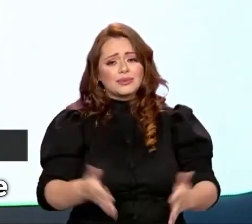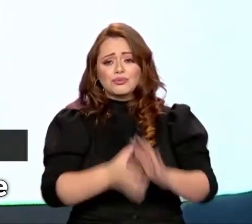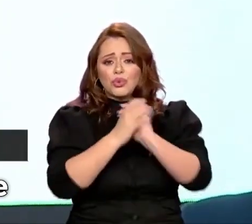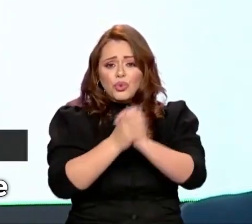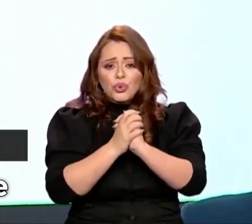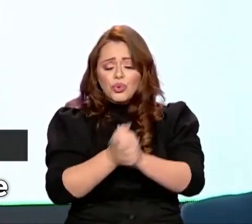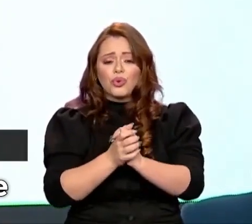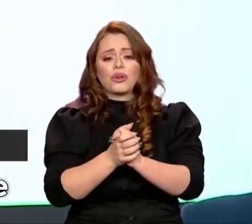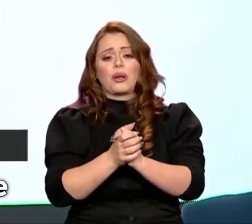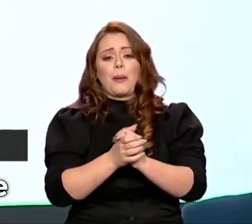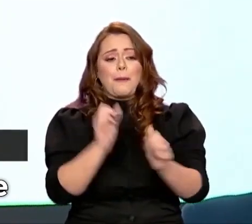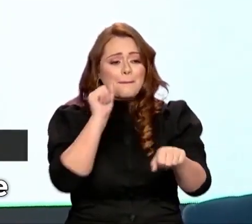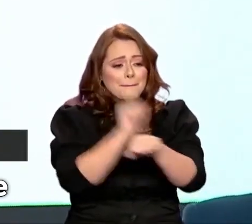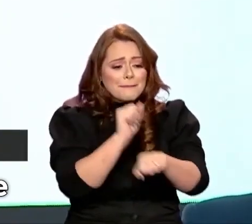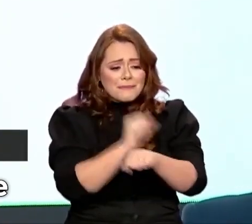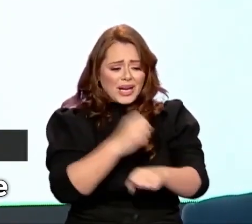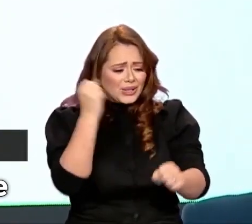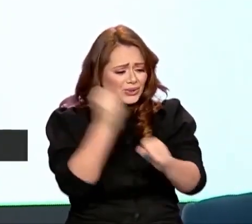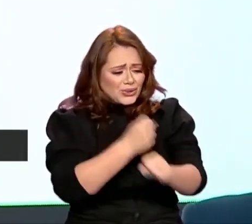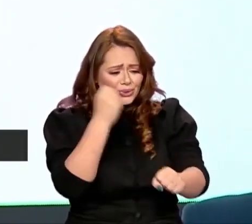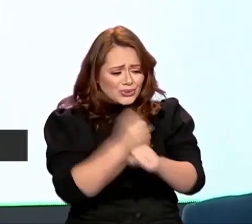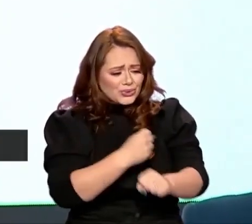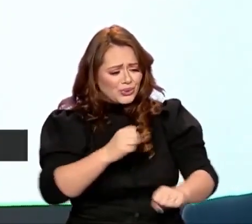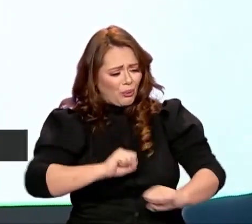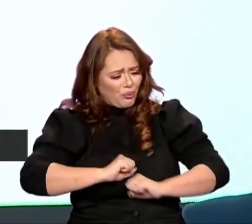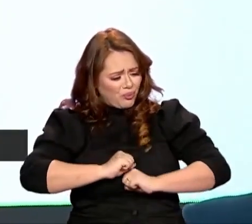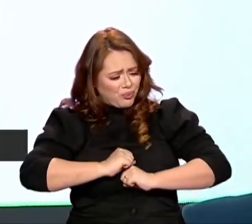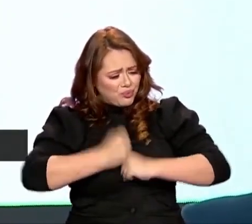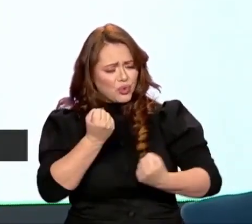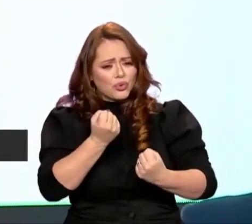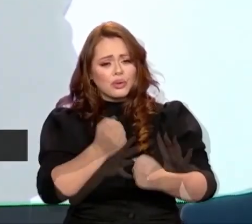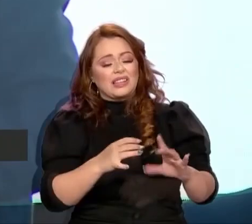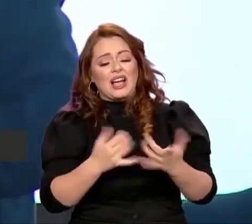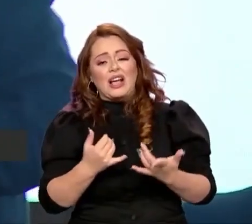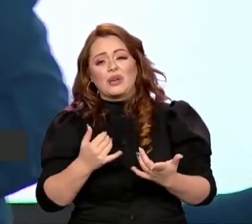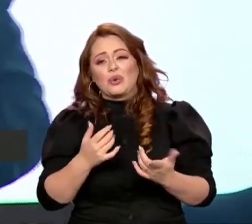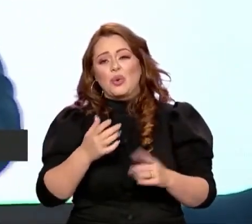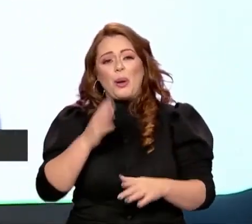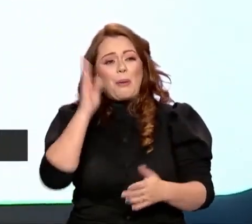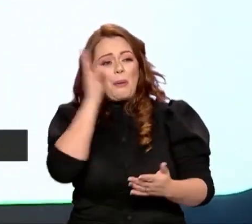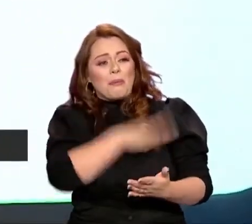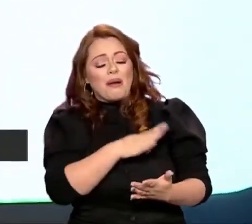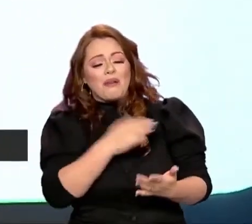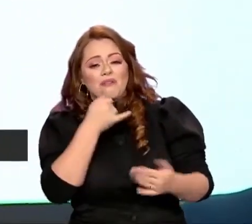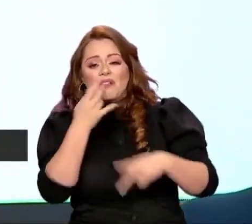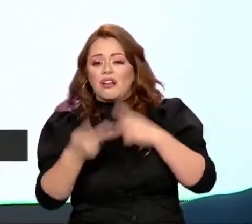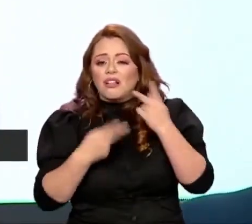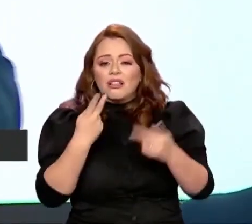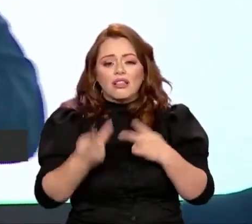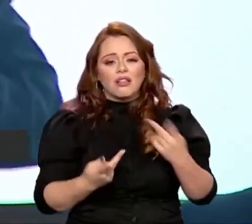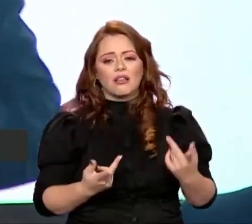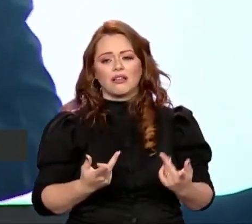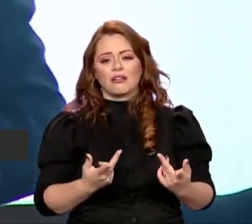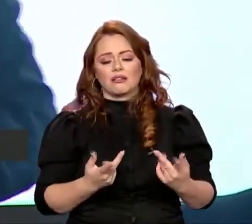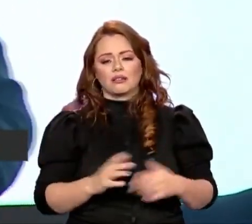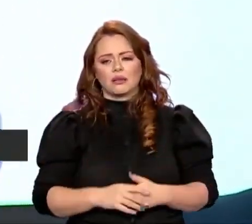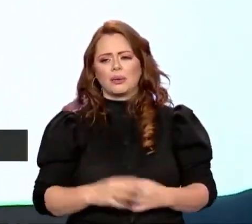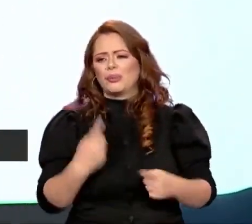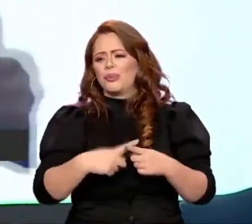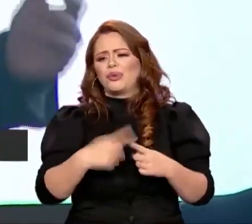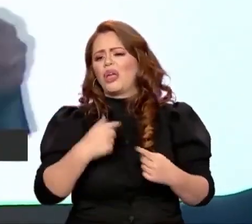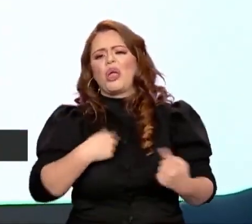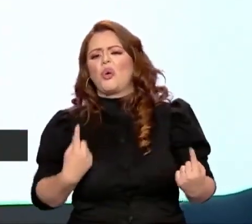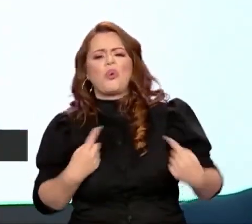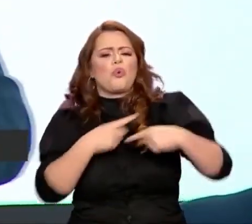parar de construir rivalidade onde ela não existe. Por que que eu poderia ser contra